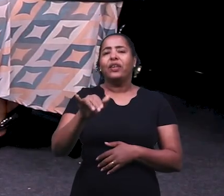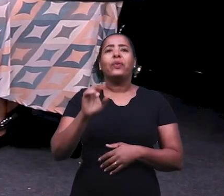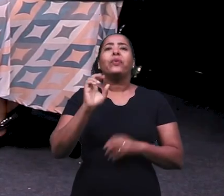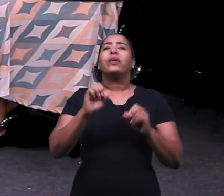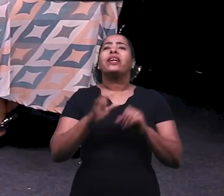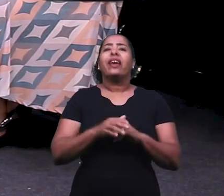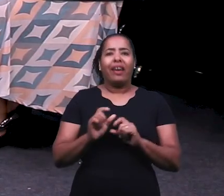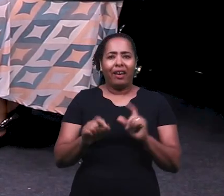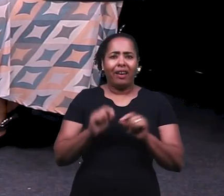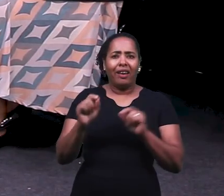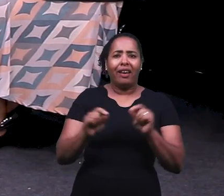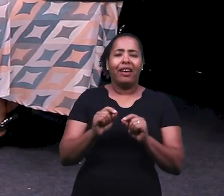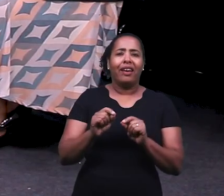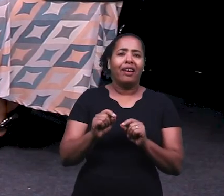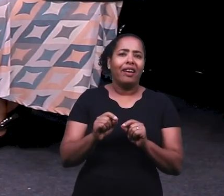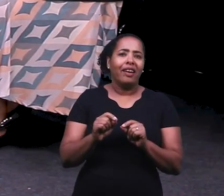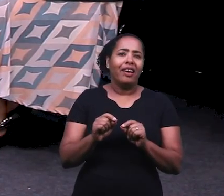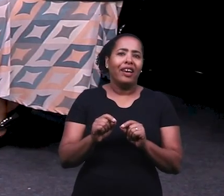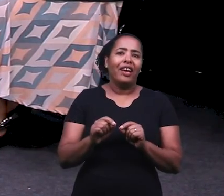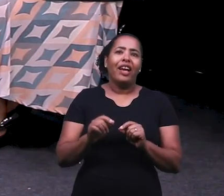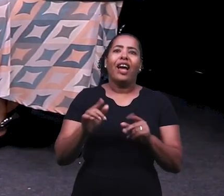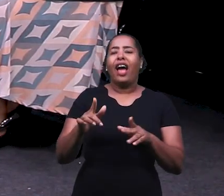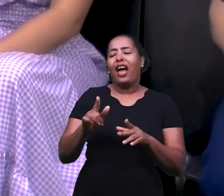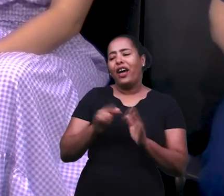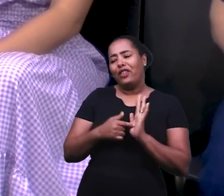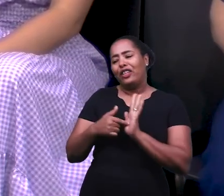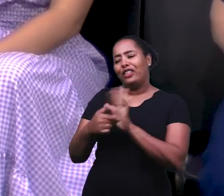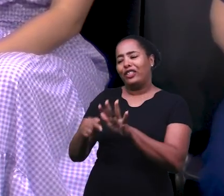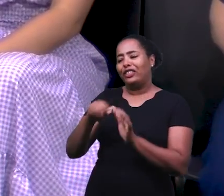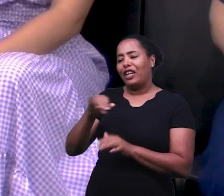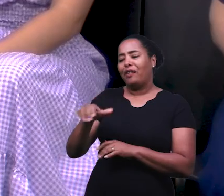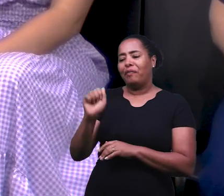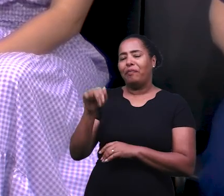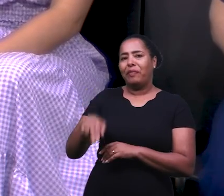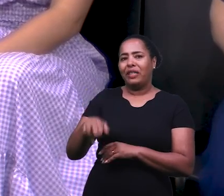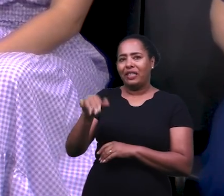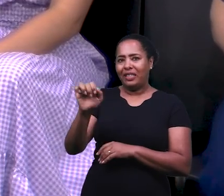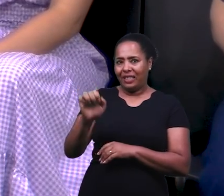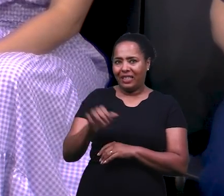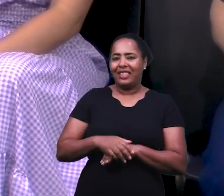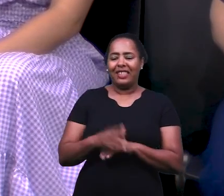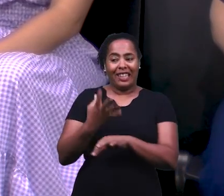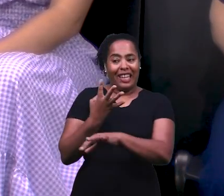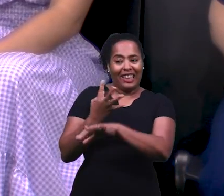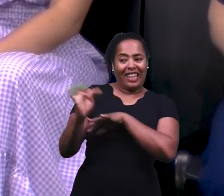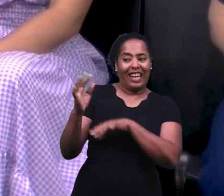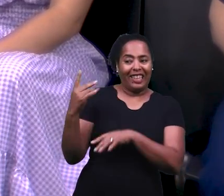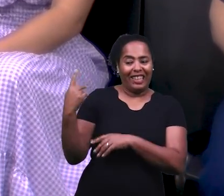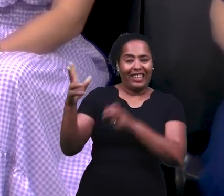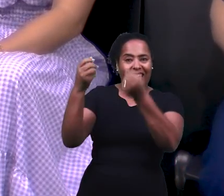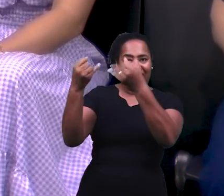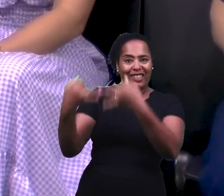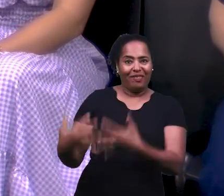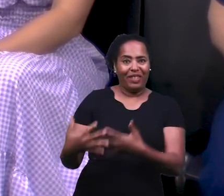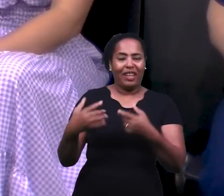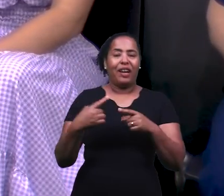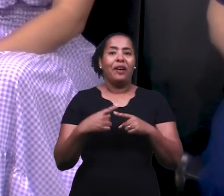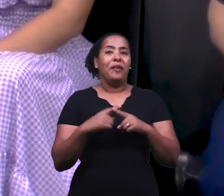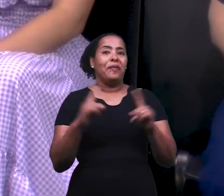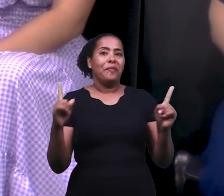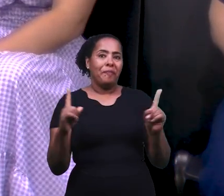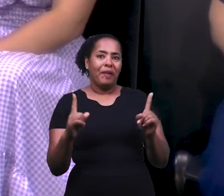Lohane, mezzo-soprano. Primeiro explica o que é mezzo-soprano. Eu vou deixar essa parte para ela. Pra Jane, né? Tá bom. Mas só na